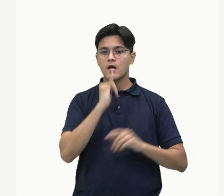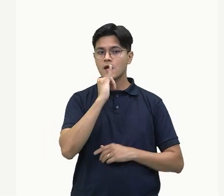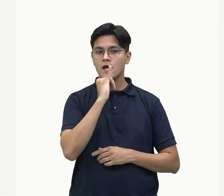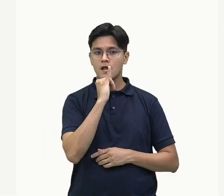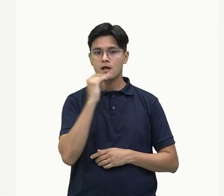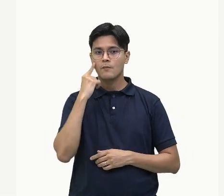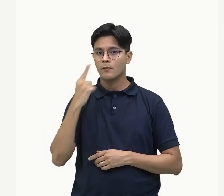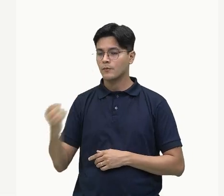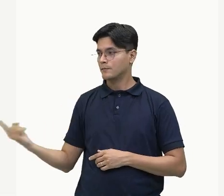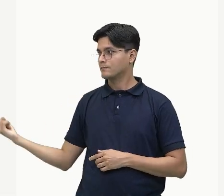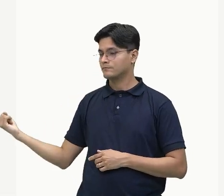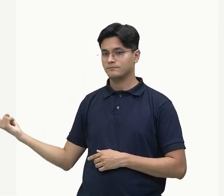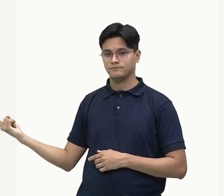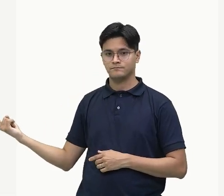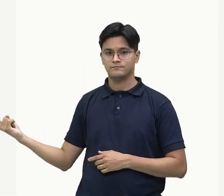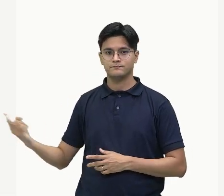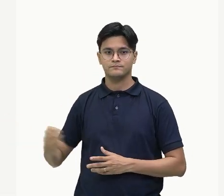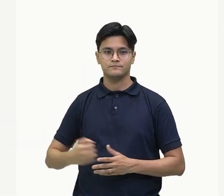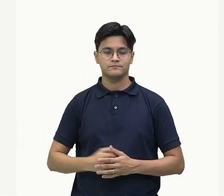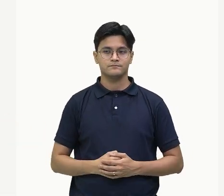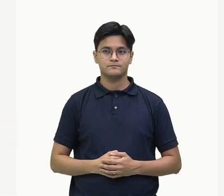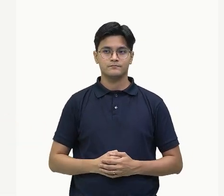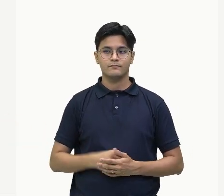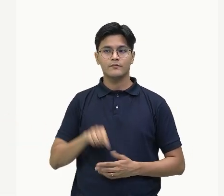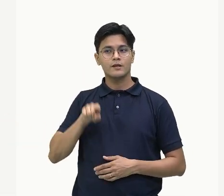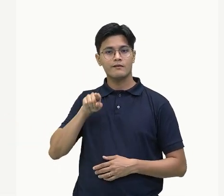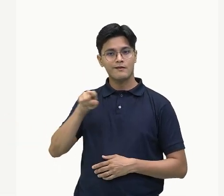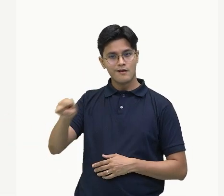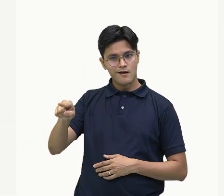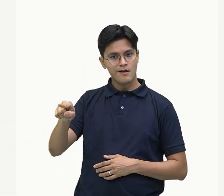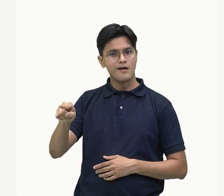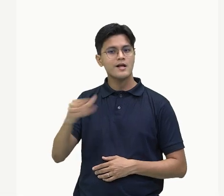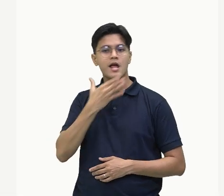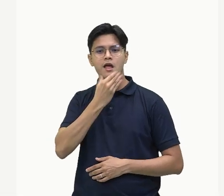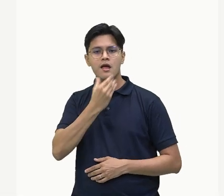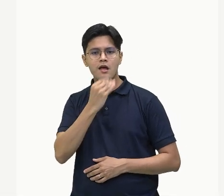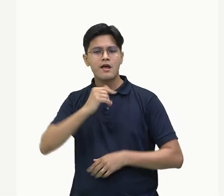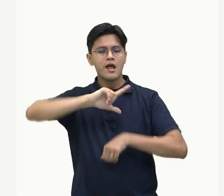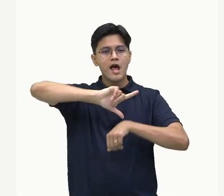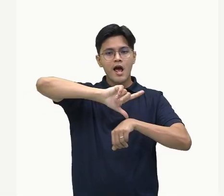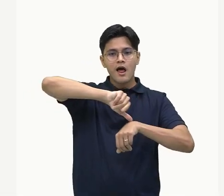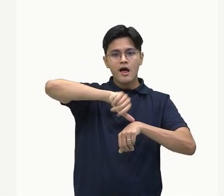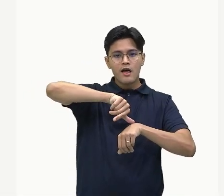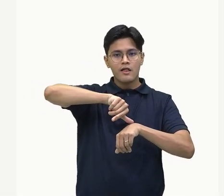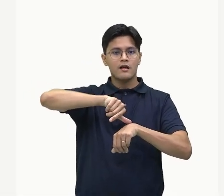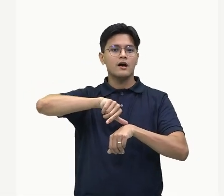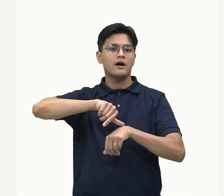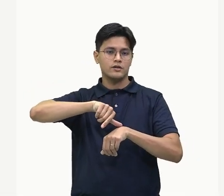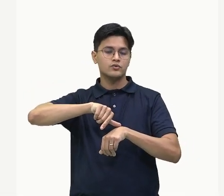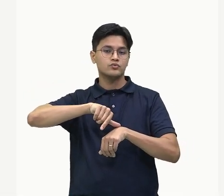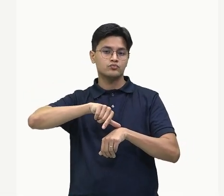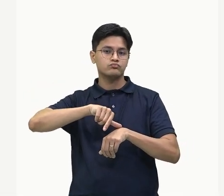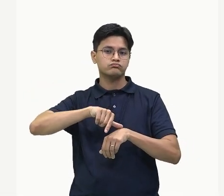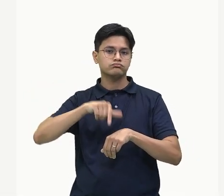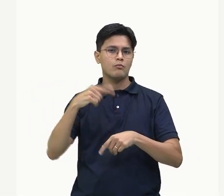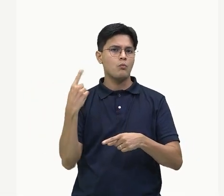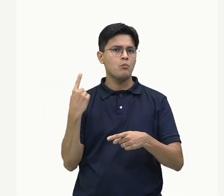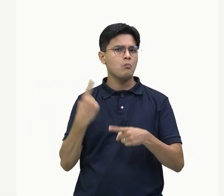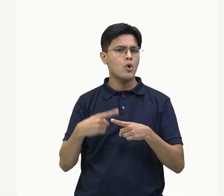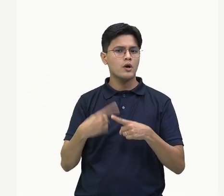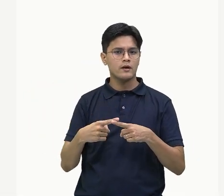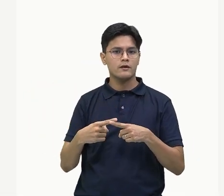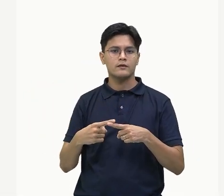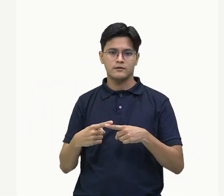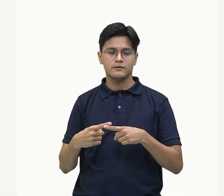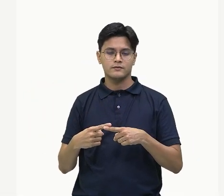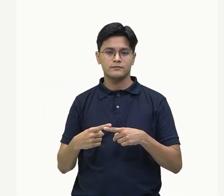traffic. Ele estava atrasado porque, ou por causa de, repare que tem causa e efeito, isso aqui